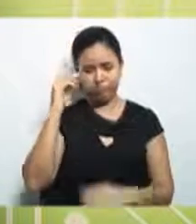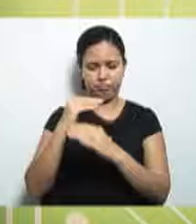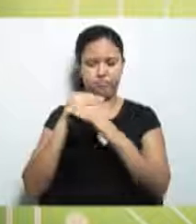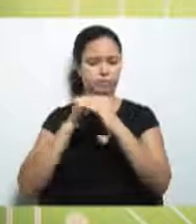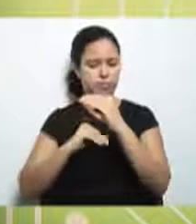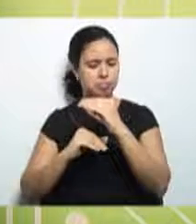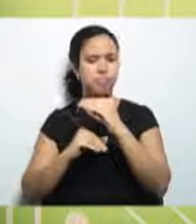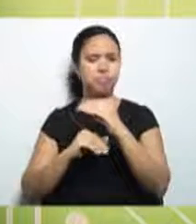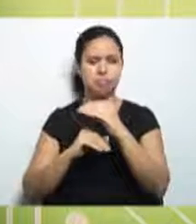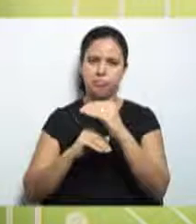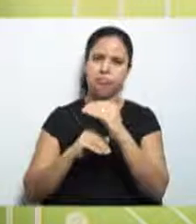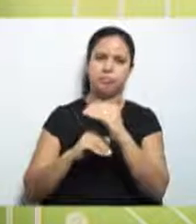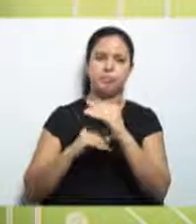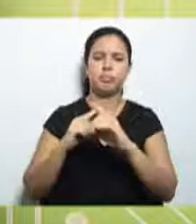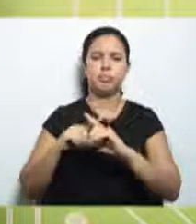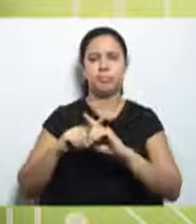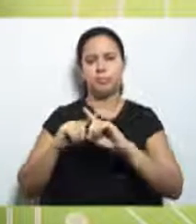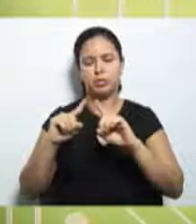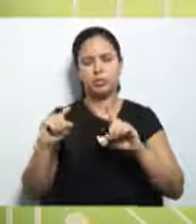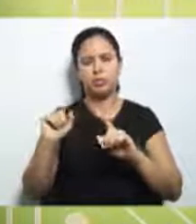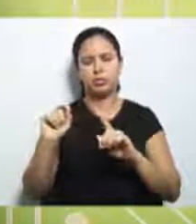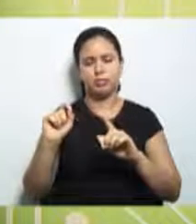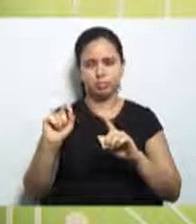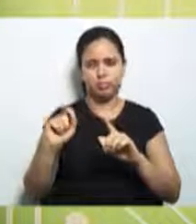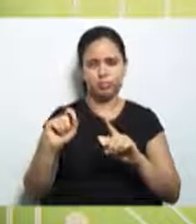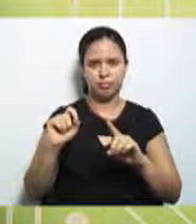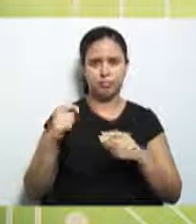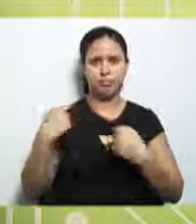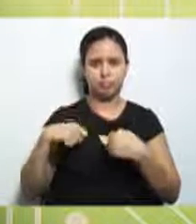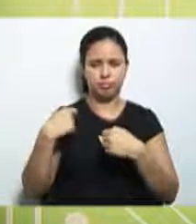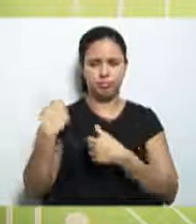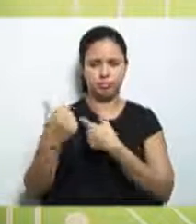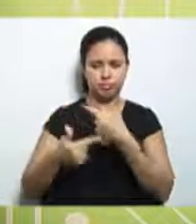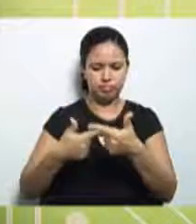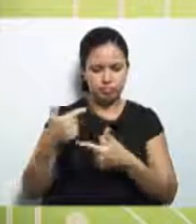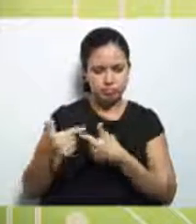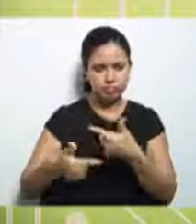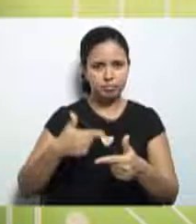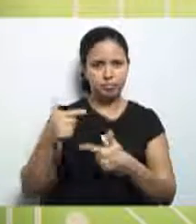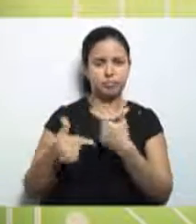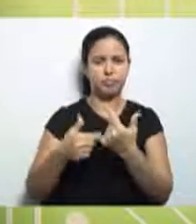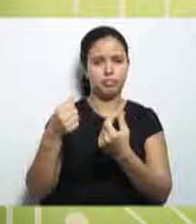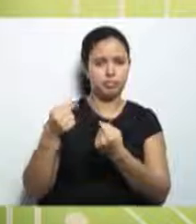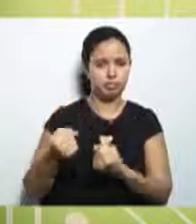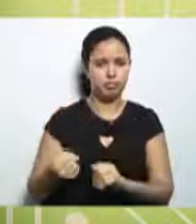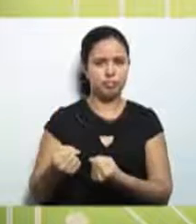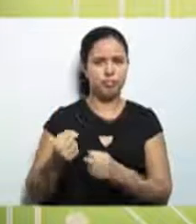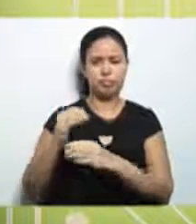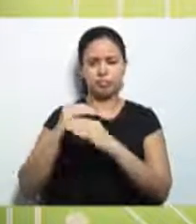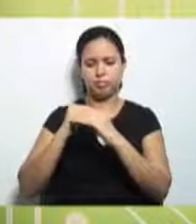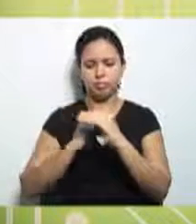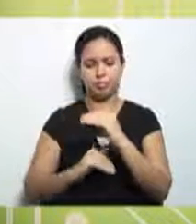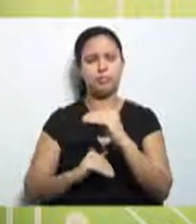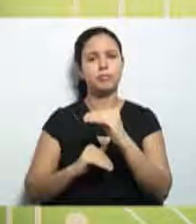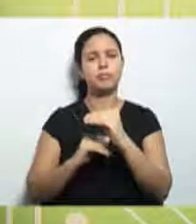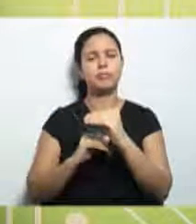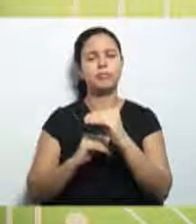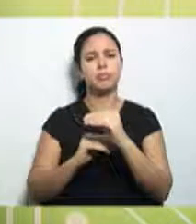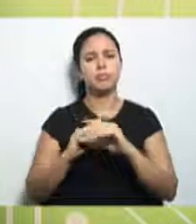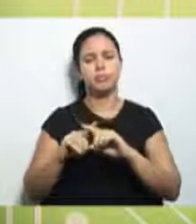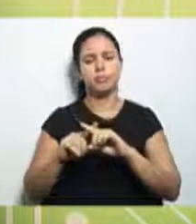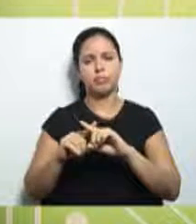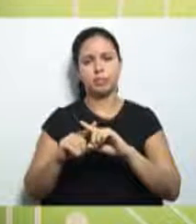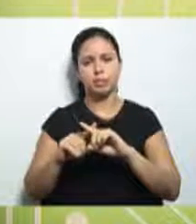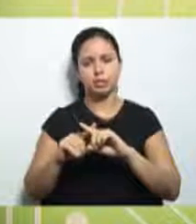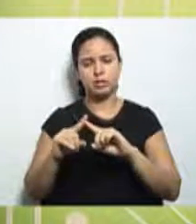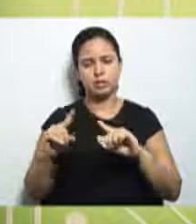uma pessoa que deveria executar esse trabalho, dada a condição dele de ser inferior? Era. Mas ele era inferior,